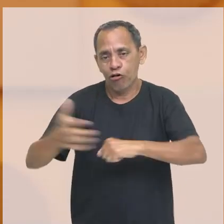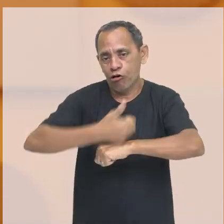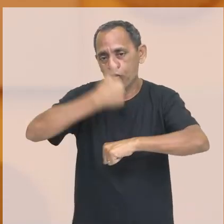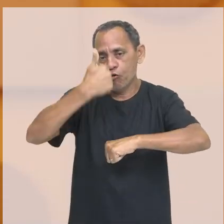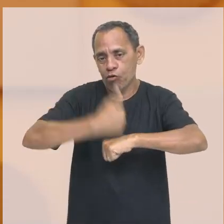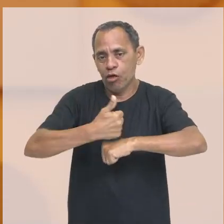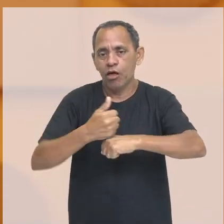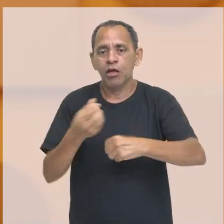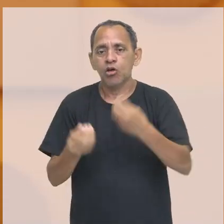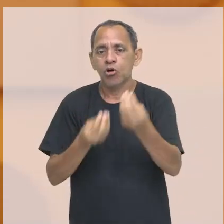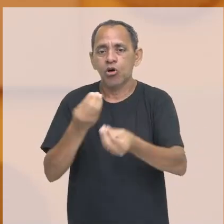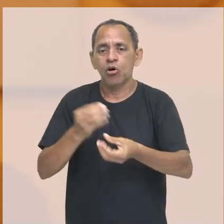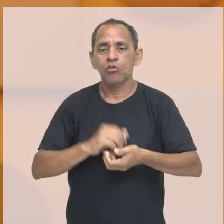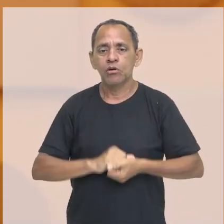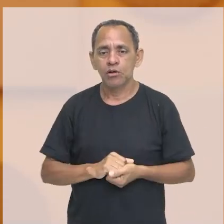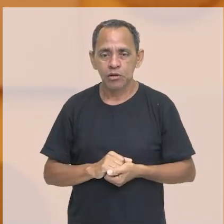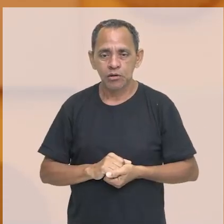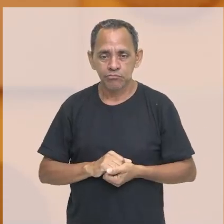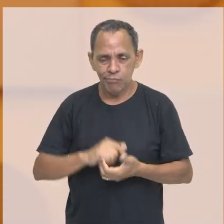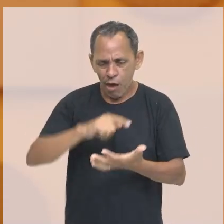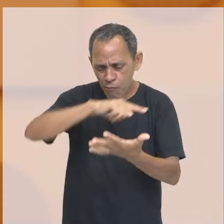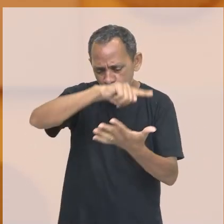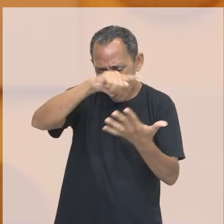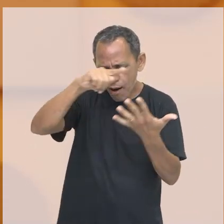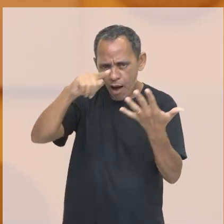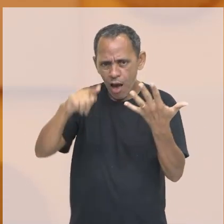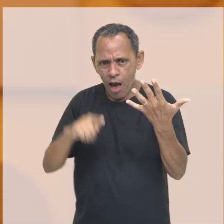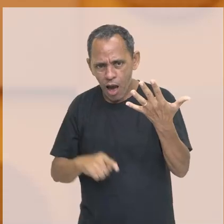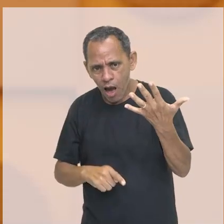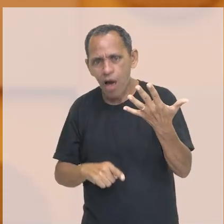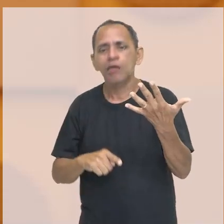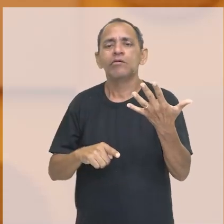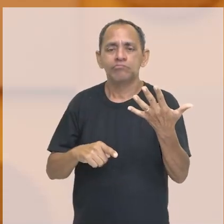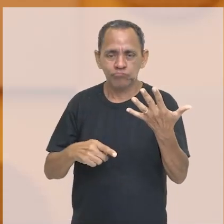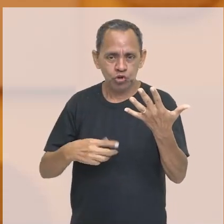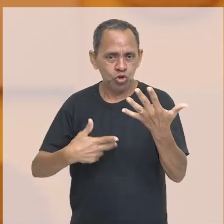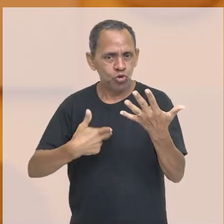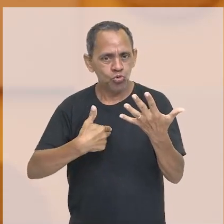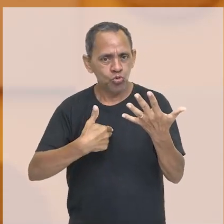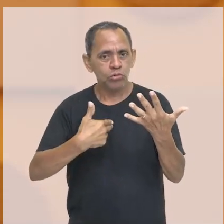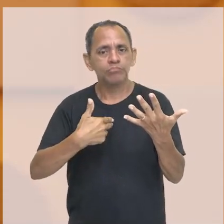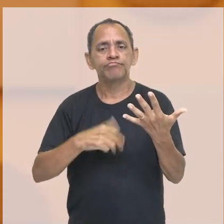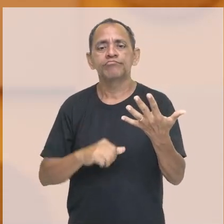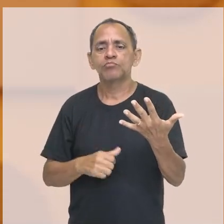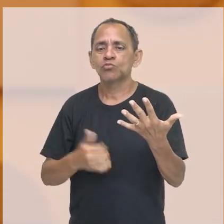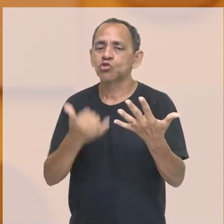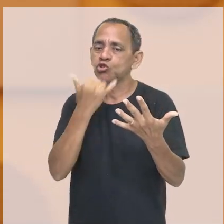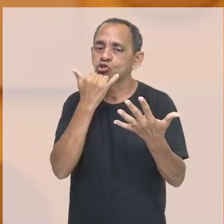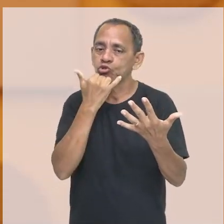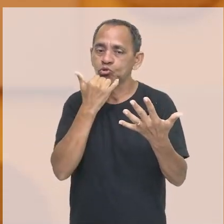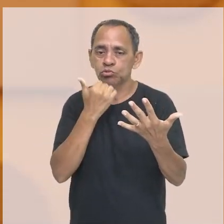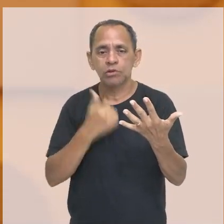ficou conhecido como série de manobras do governo getulista